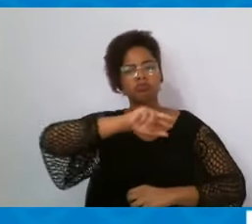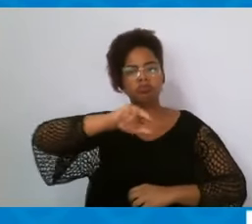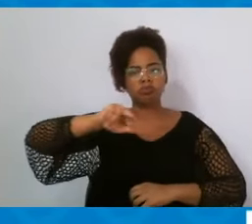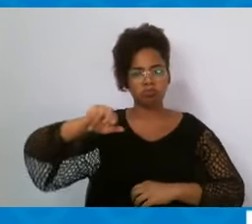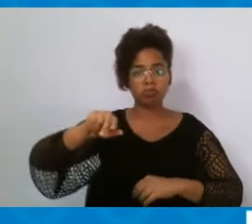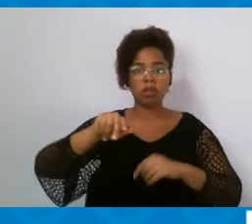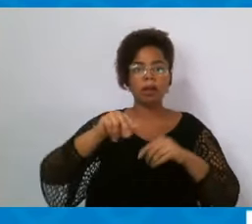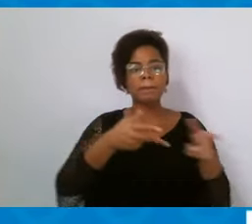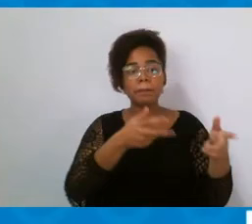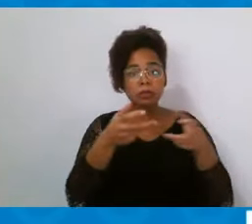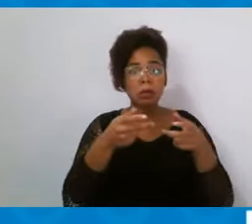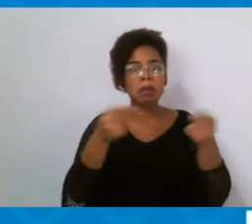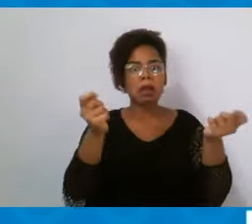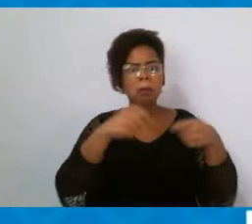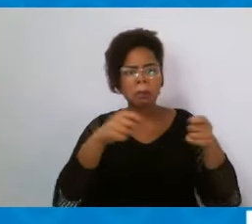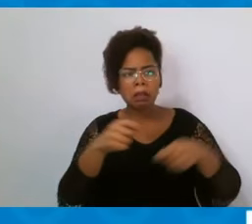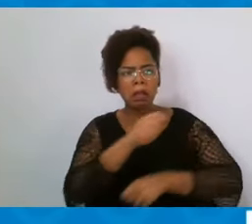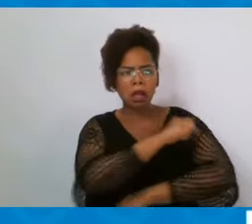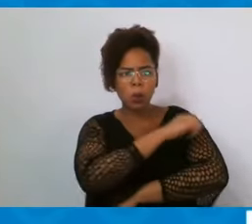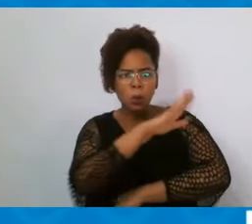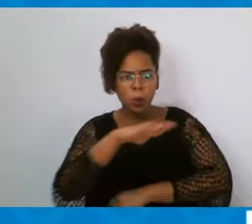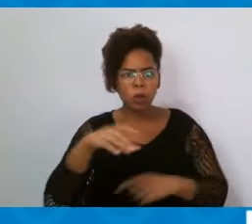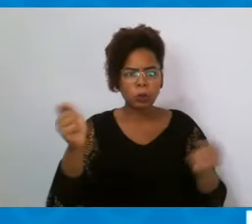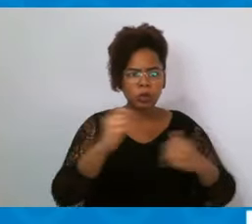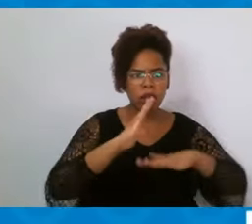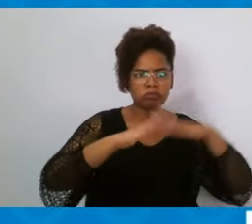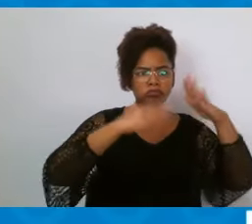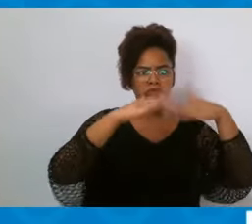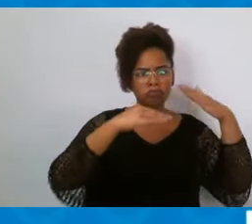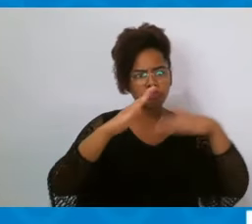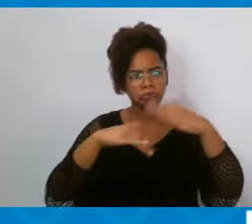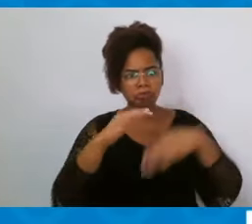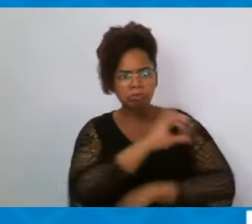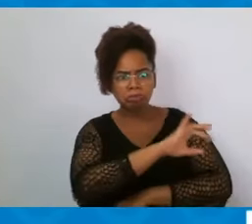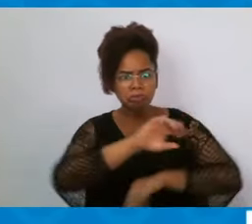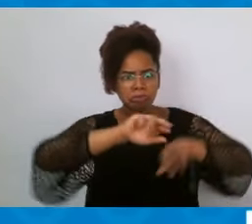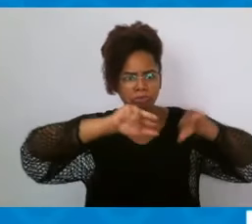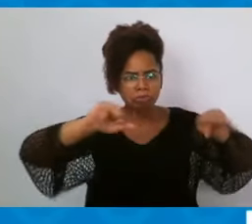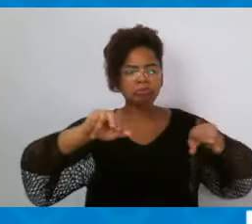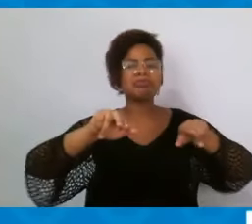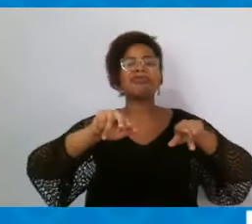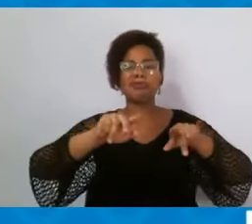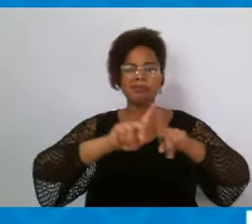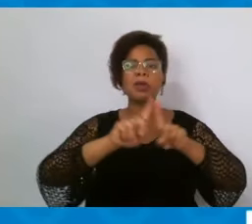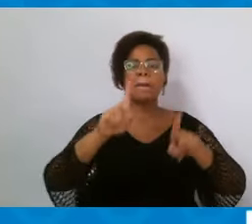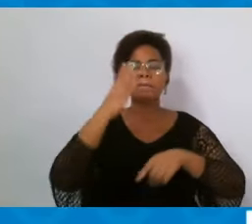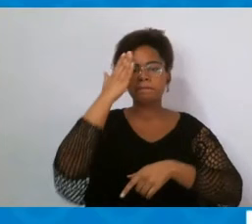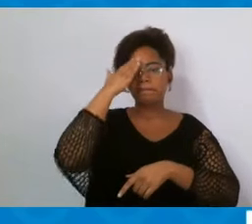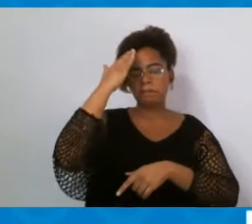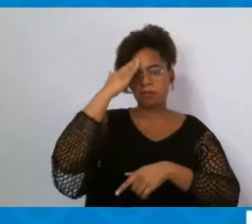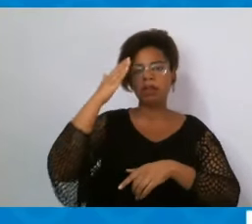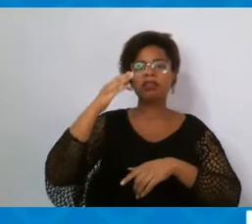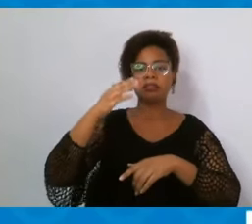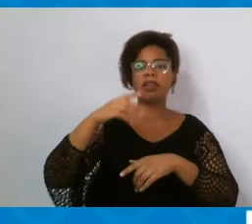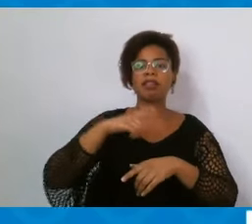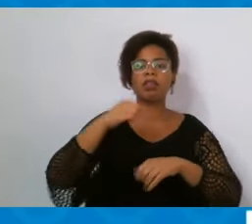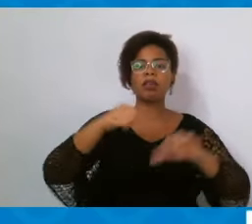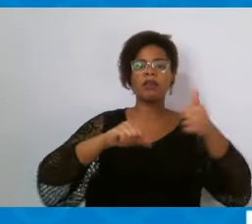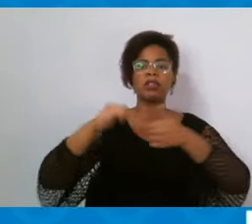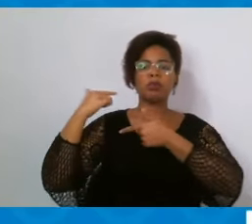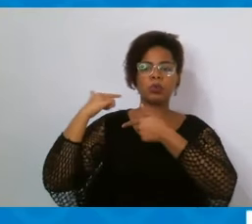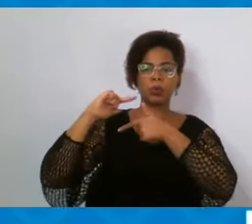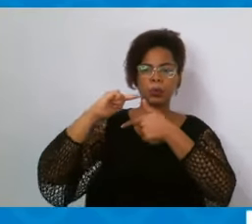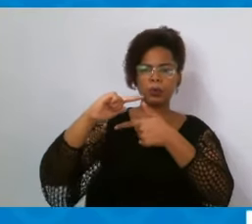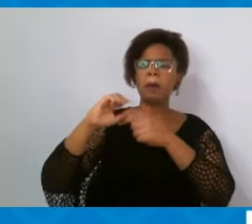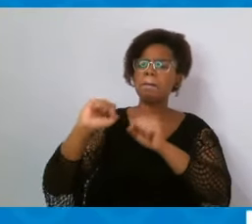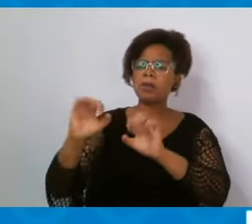depende unicamente de um teste de múltipla escolha, não que eles não possam ser também realizados. E, finalmente, eu trouxe um